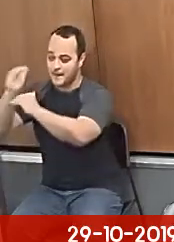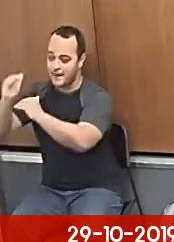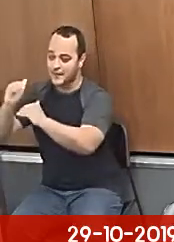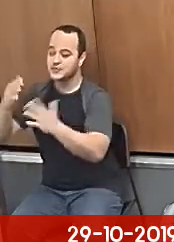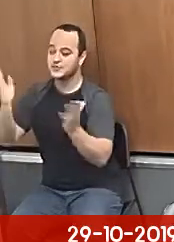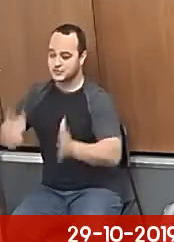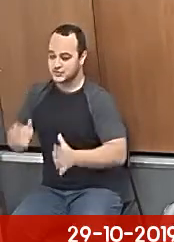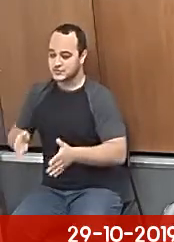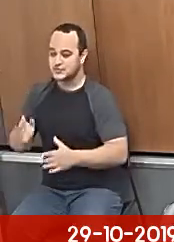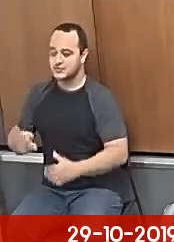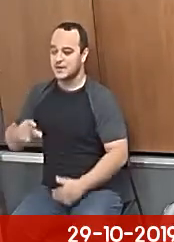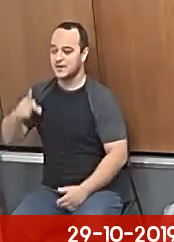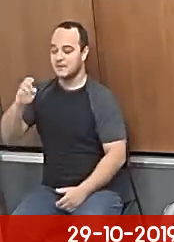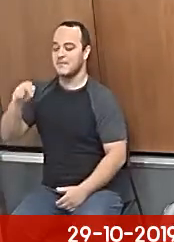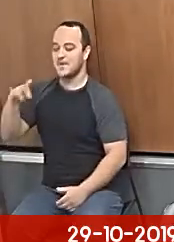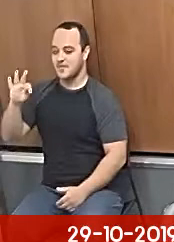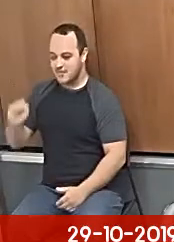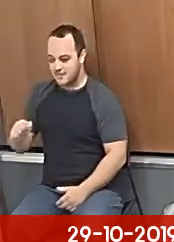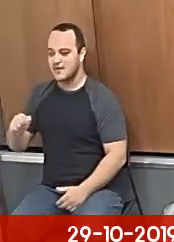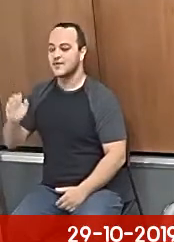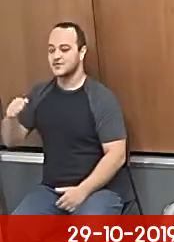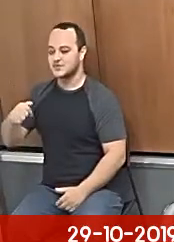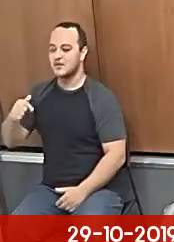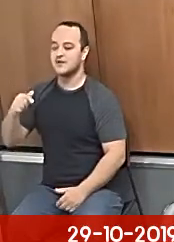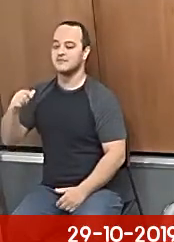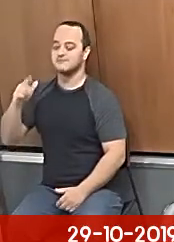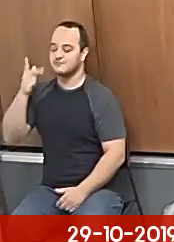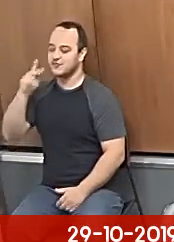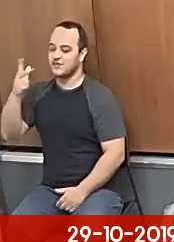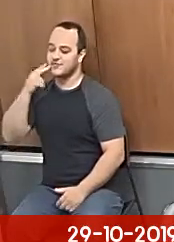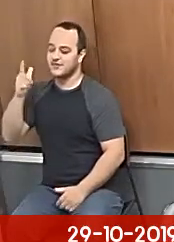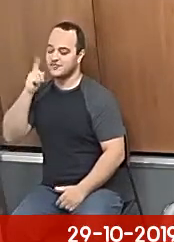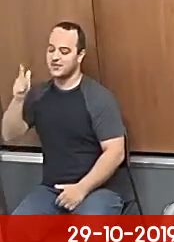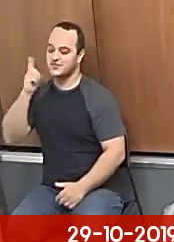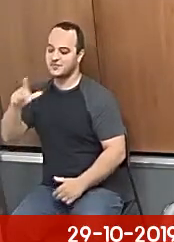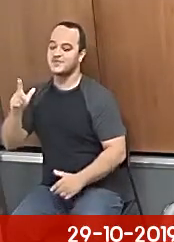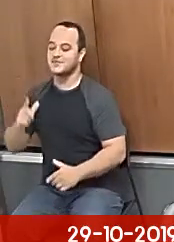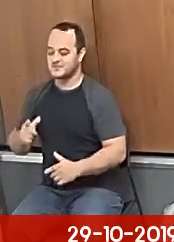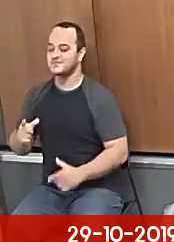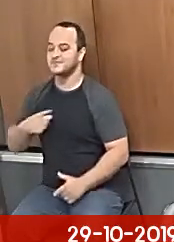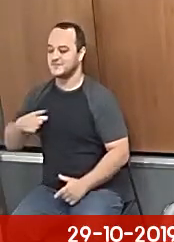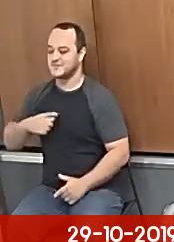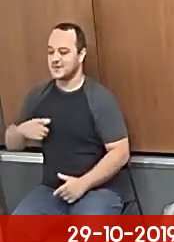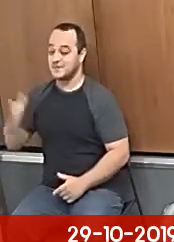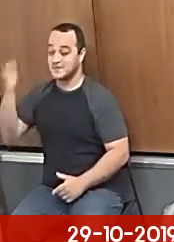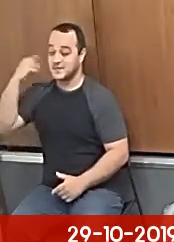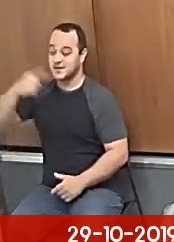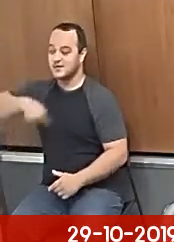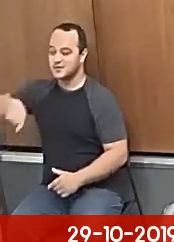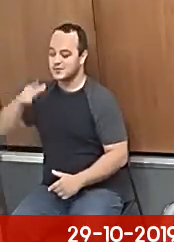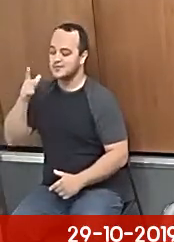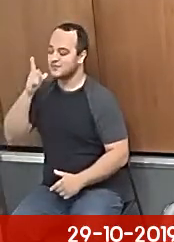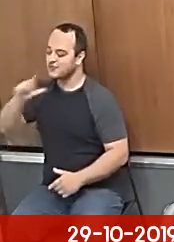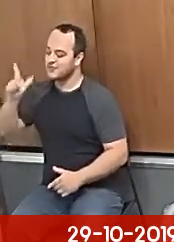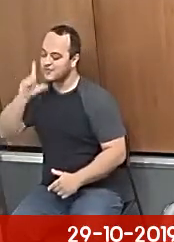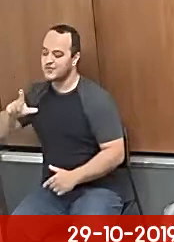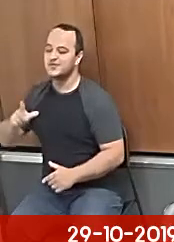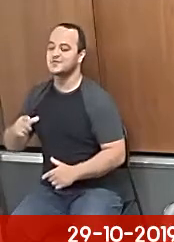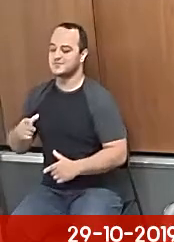Pentacampeões brasileiros. Isso tudo por questões de apoio. O nosso time dava uma lavada neles. Hoje, a gente perdeu de